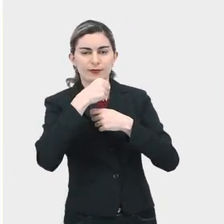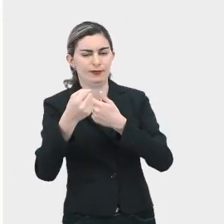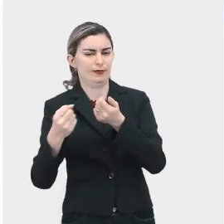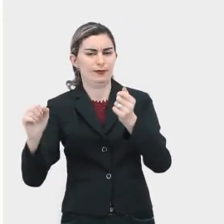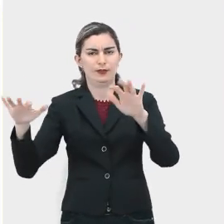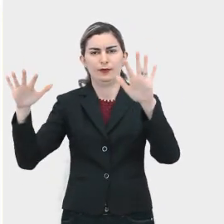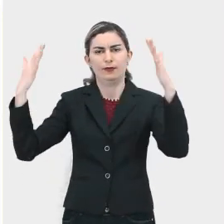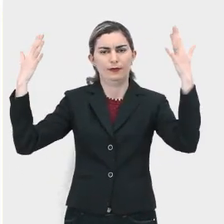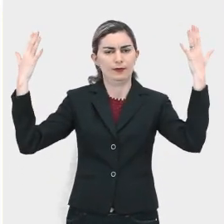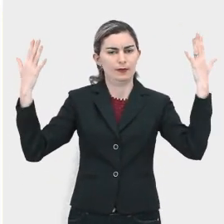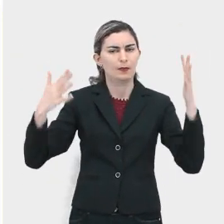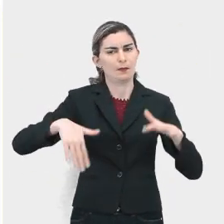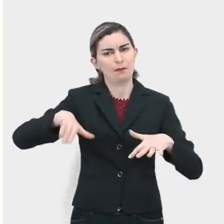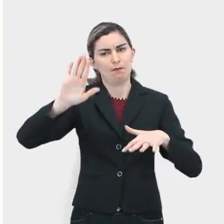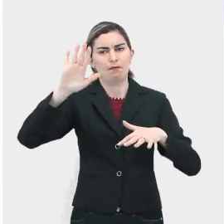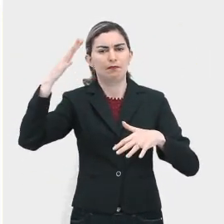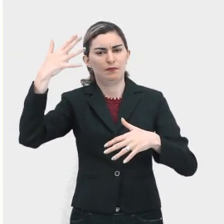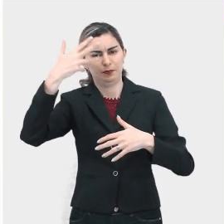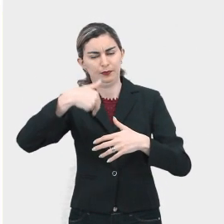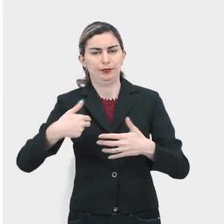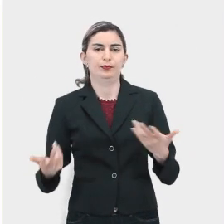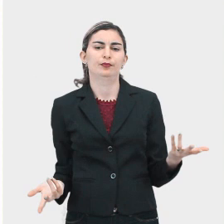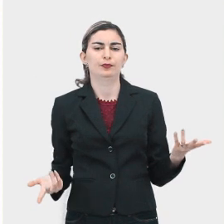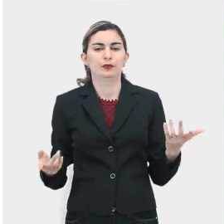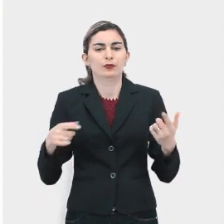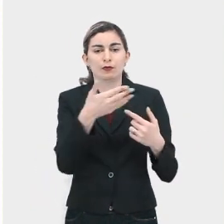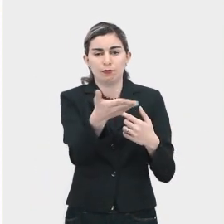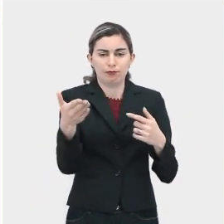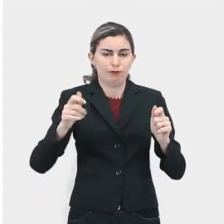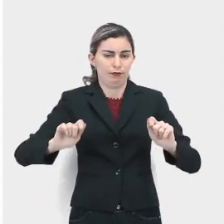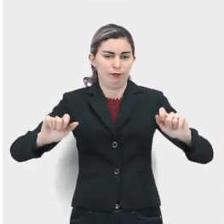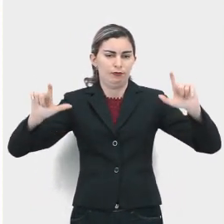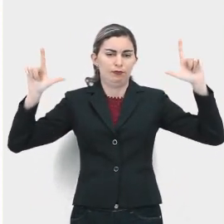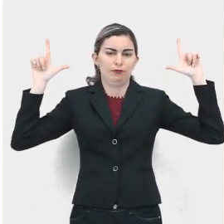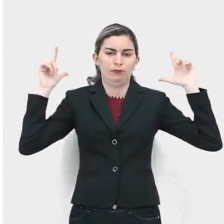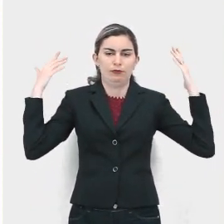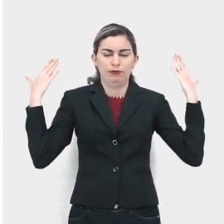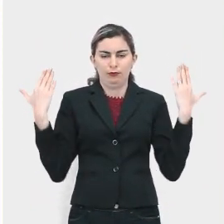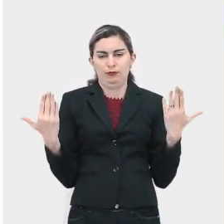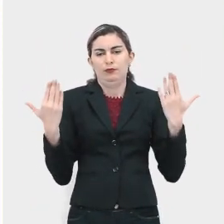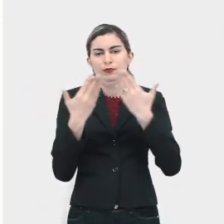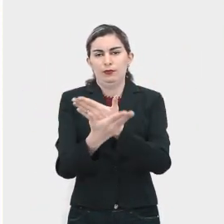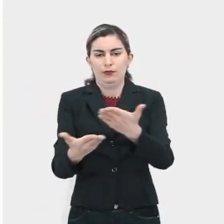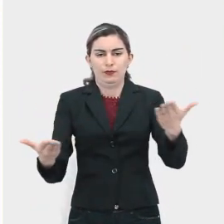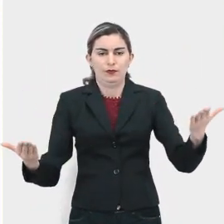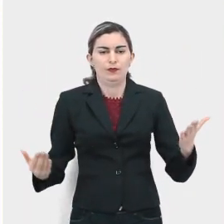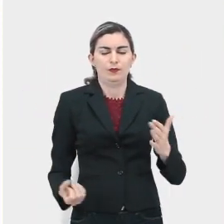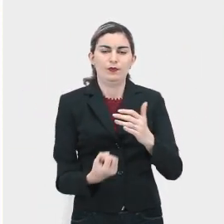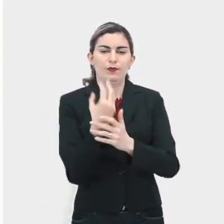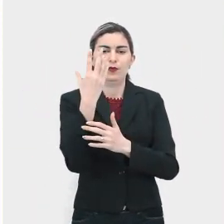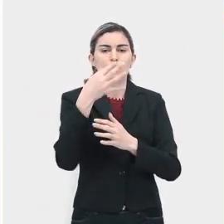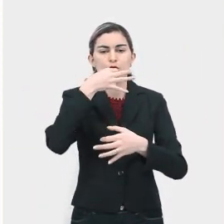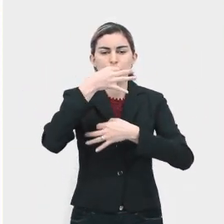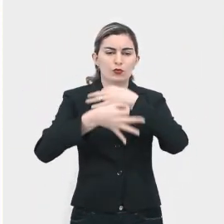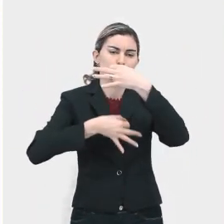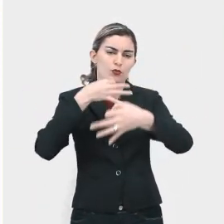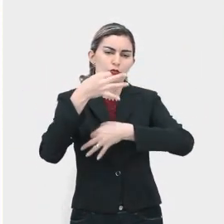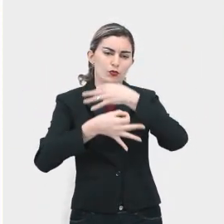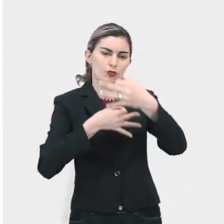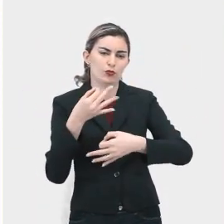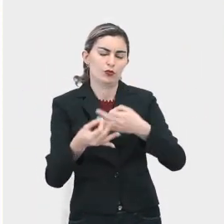espetáculo ainda mais lindo. Então na tela agora aparece para vocês aí a sugestão